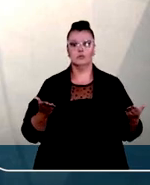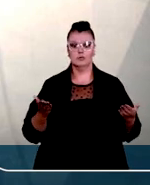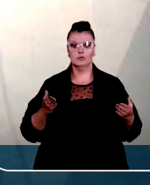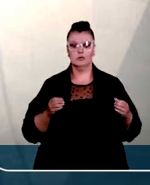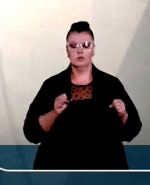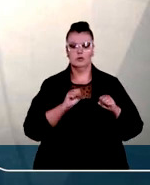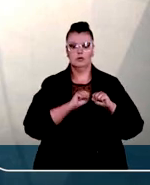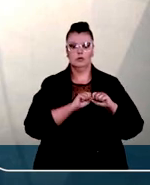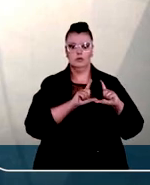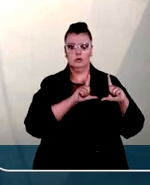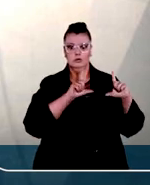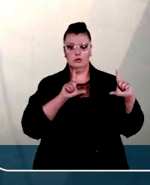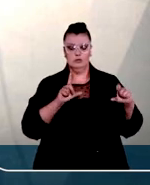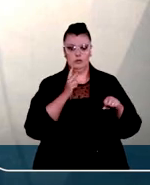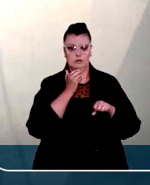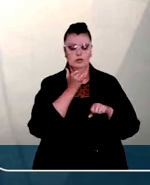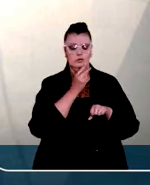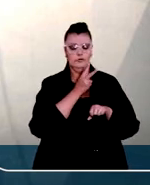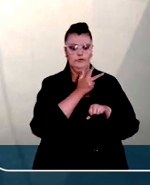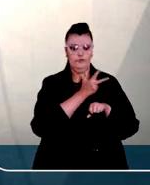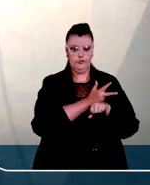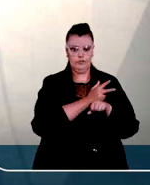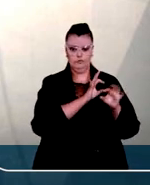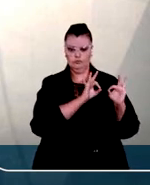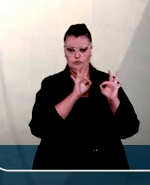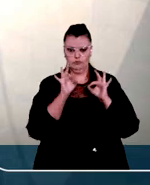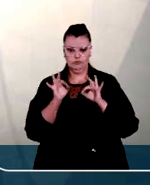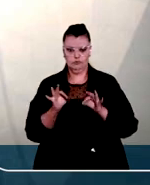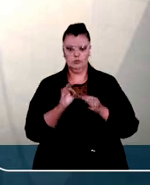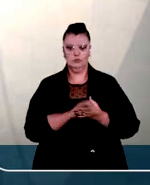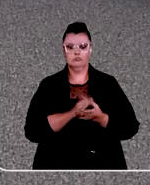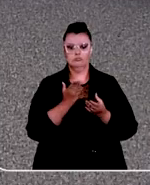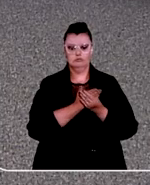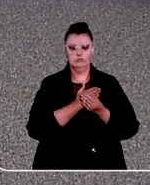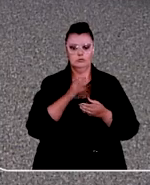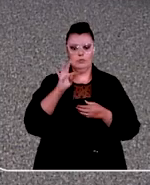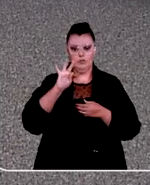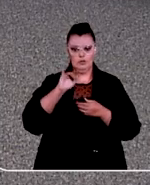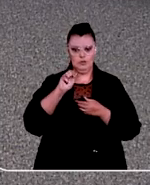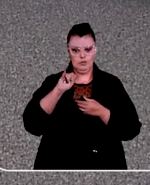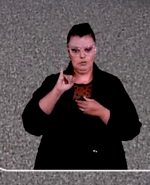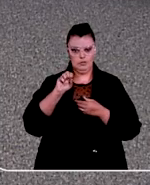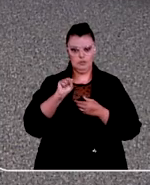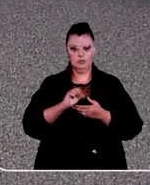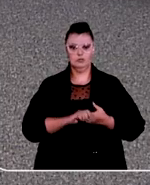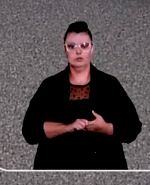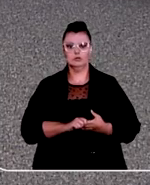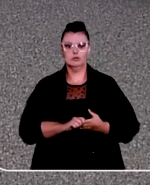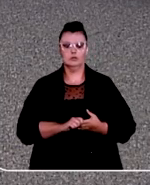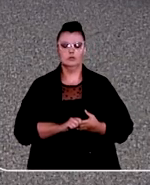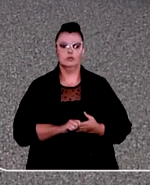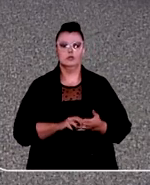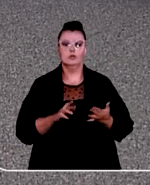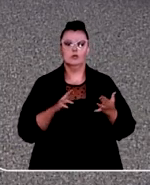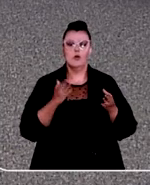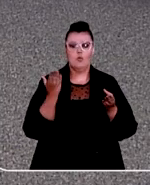título ou seja de que o autor não é mais o verdadeiro credor para explicar essa decisão a gente confere agora